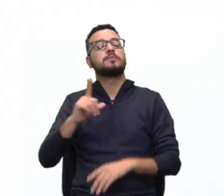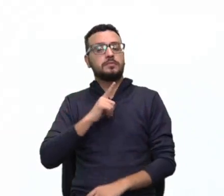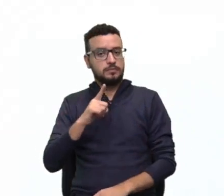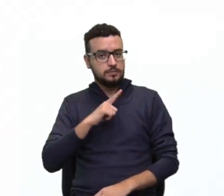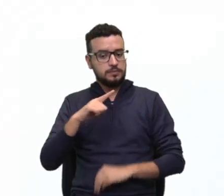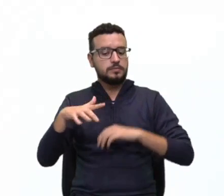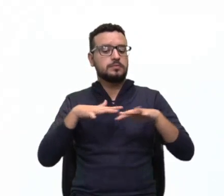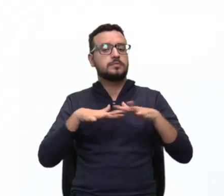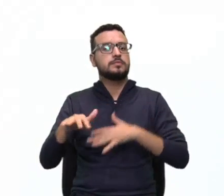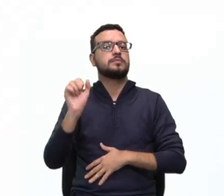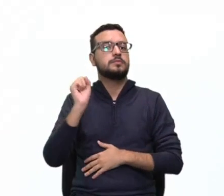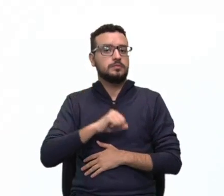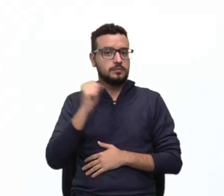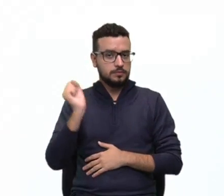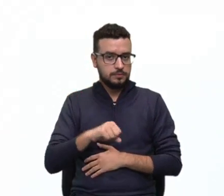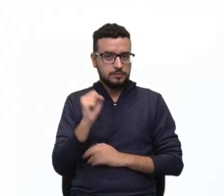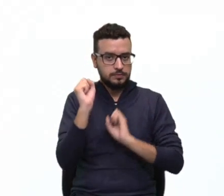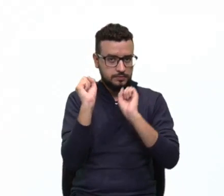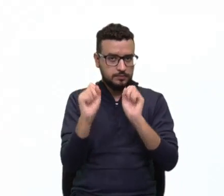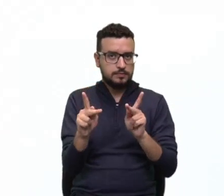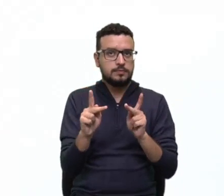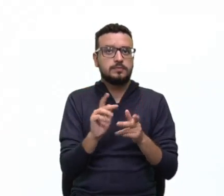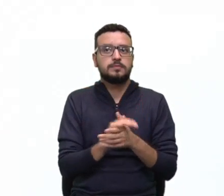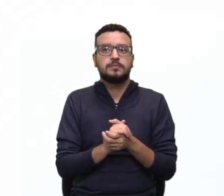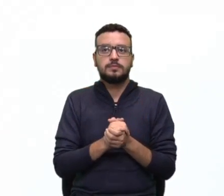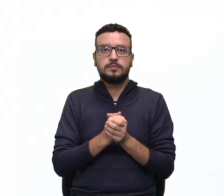tem movimento, tá certo?